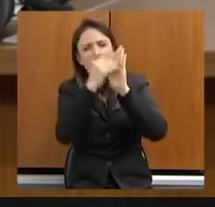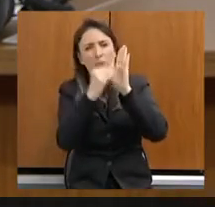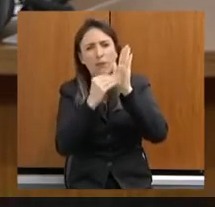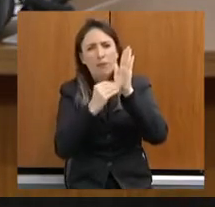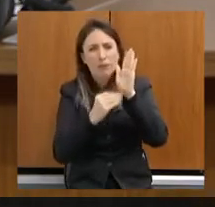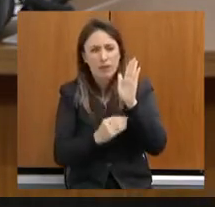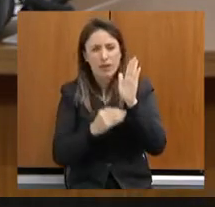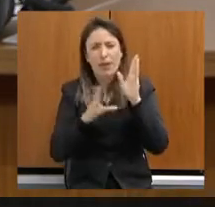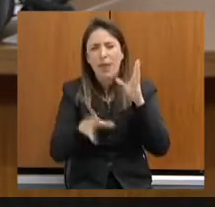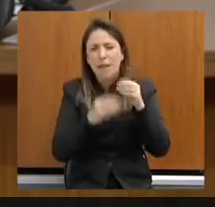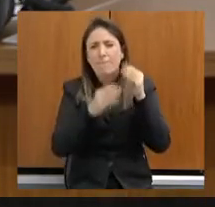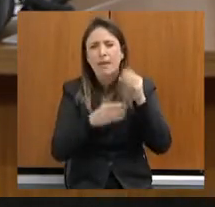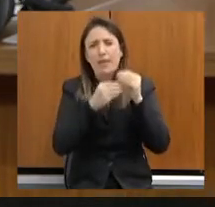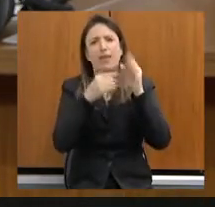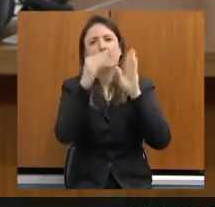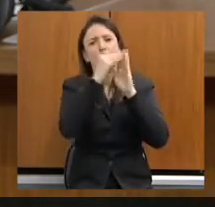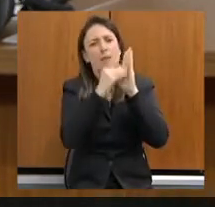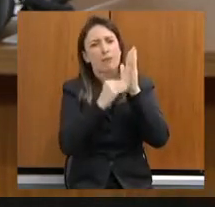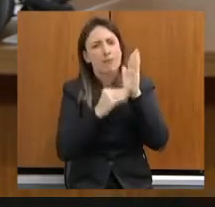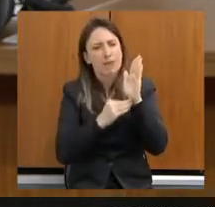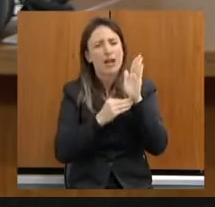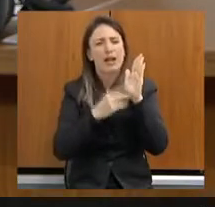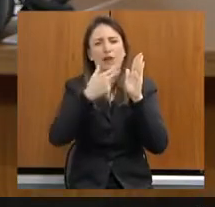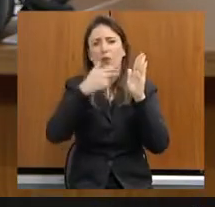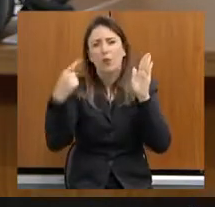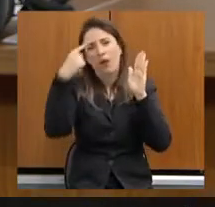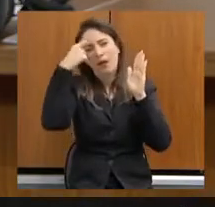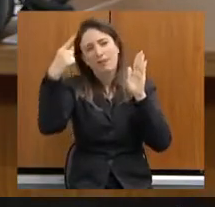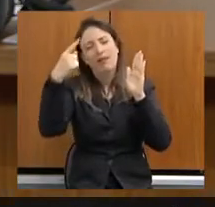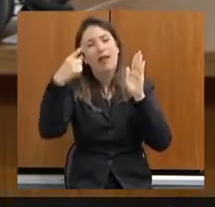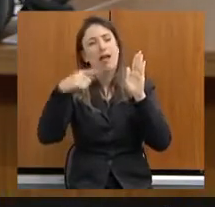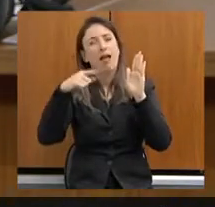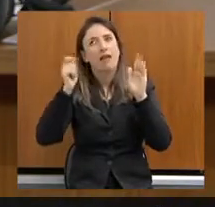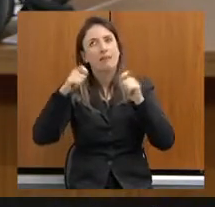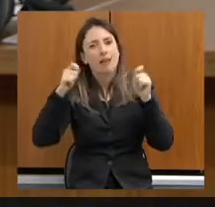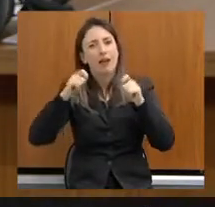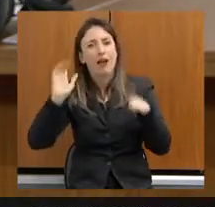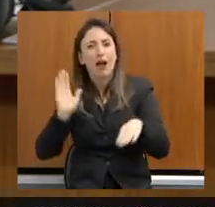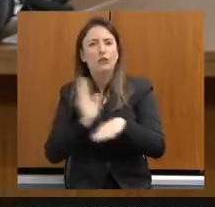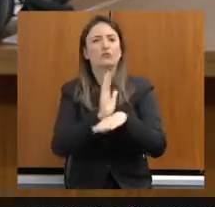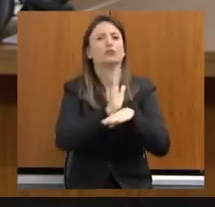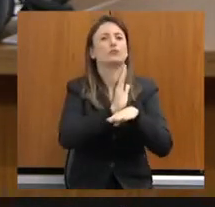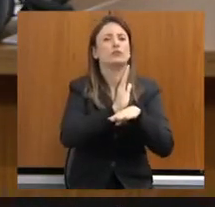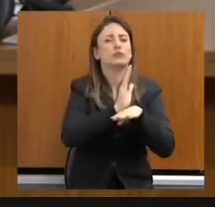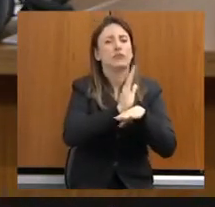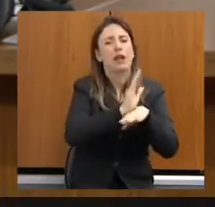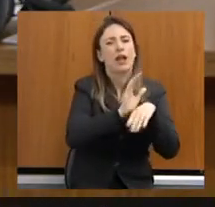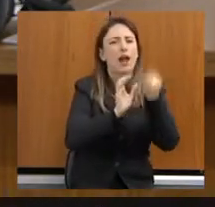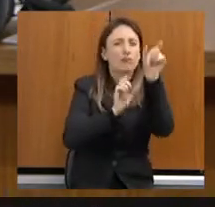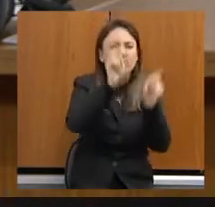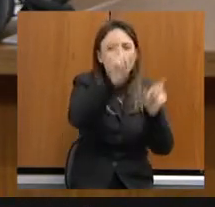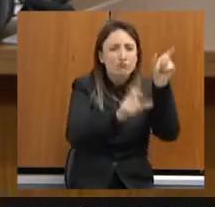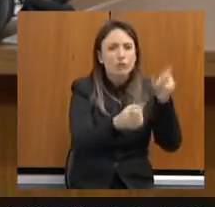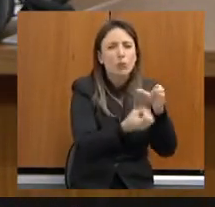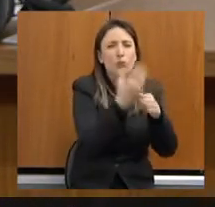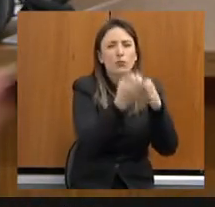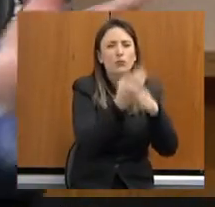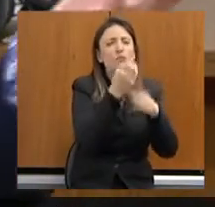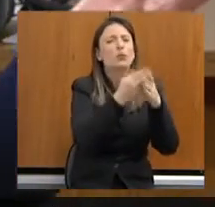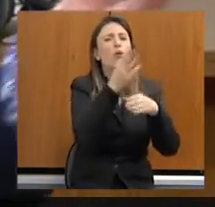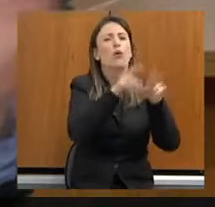que eu acredito que estão estruturantes que ajudam muito as nossas produtores a desempenhar suas atividades